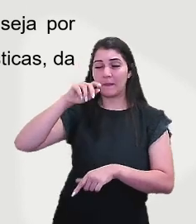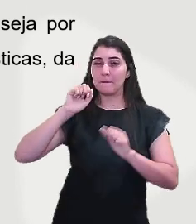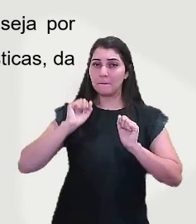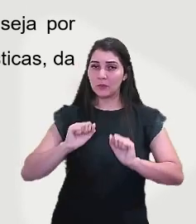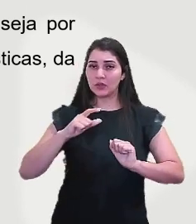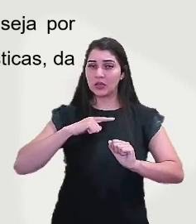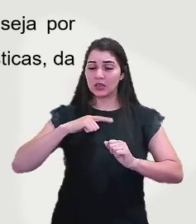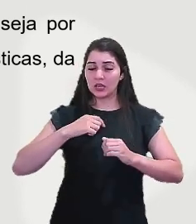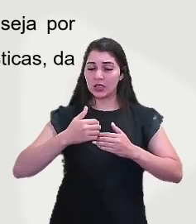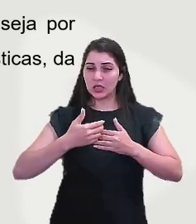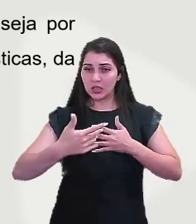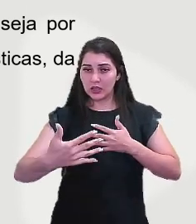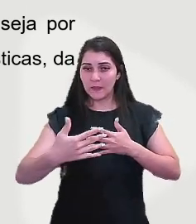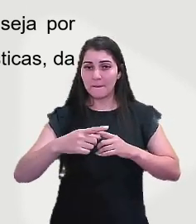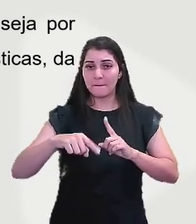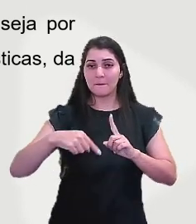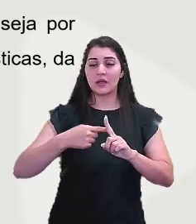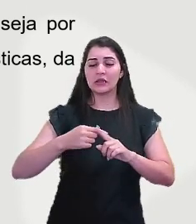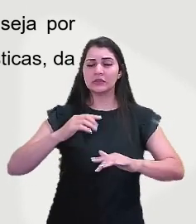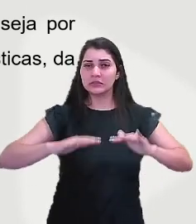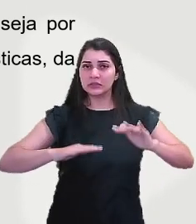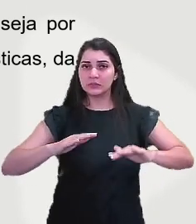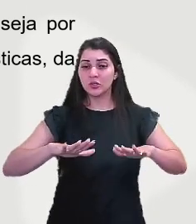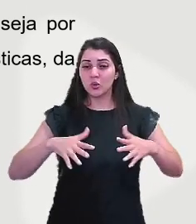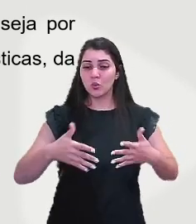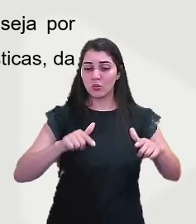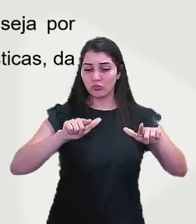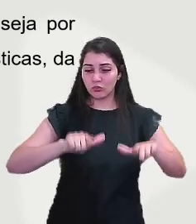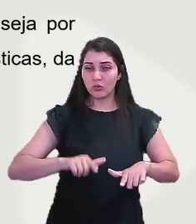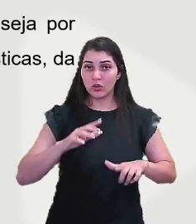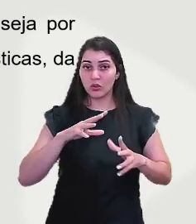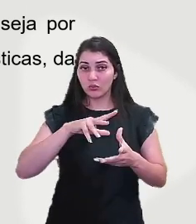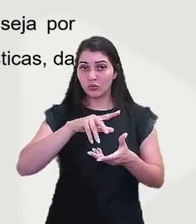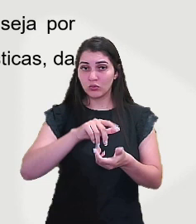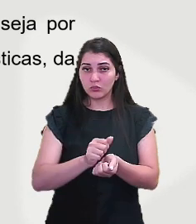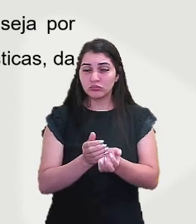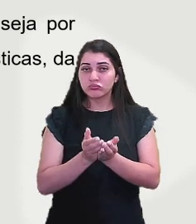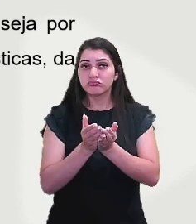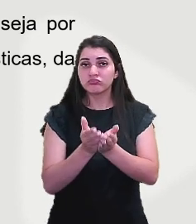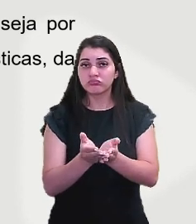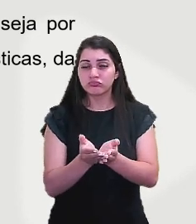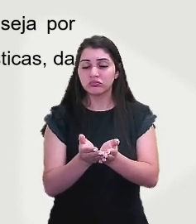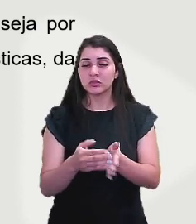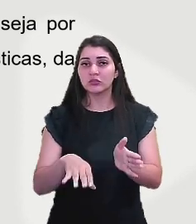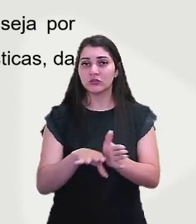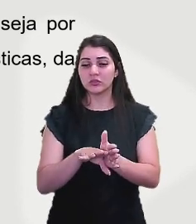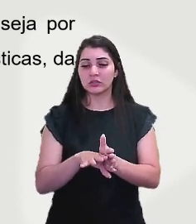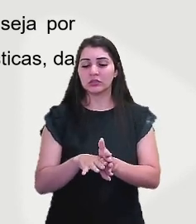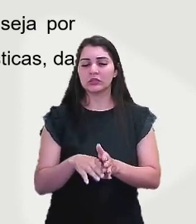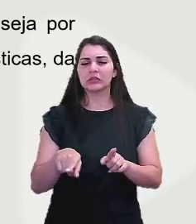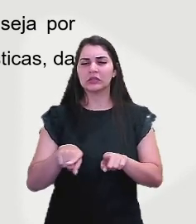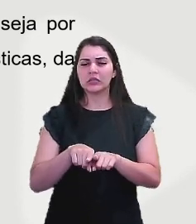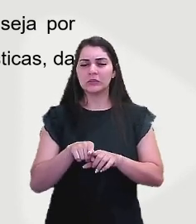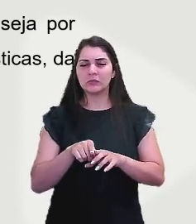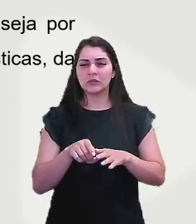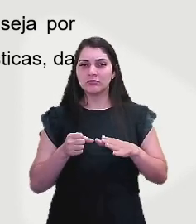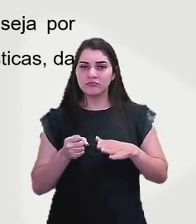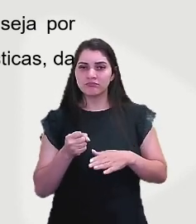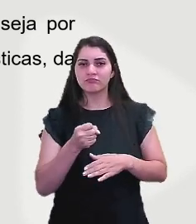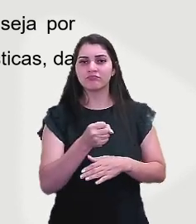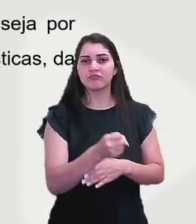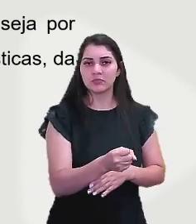mundo eles eram, né, para serem inseridos. A inserção brutal em uma nova sociedade, lutas